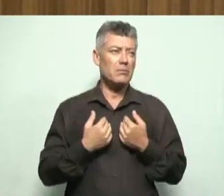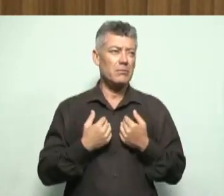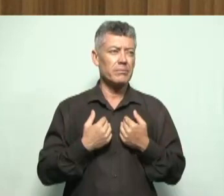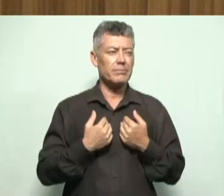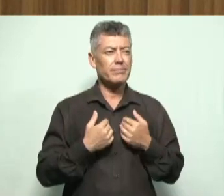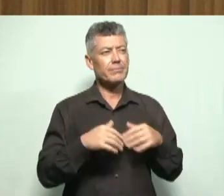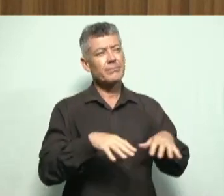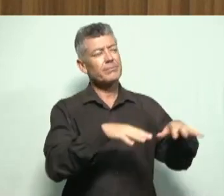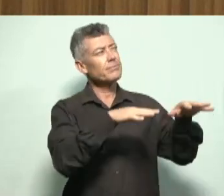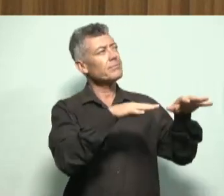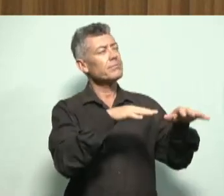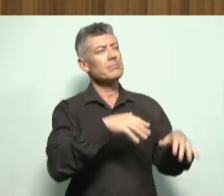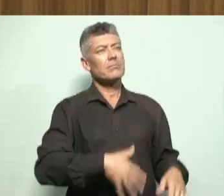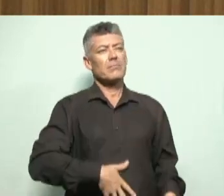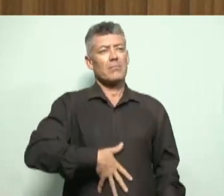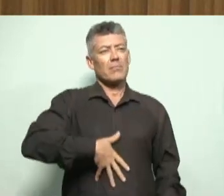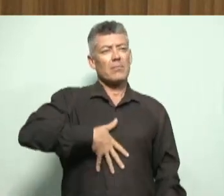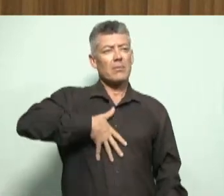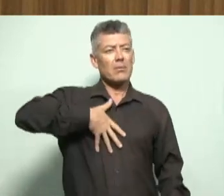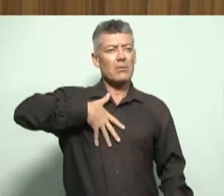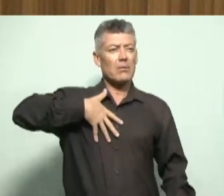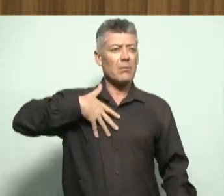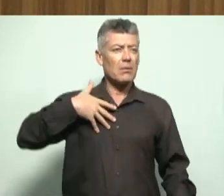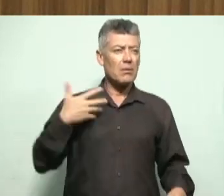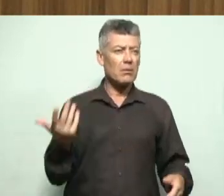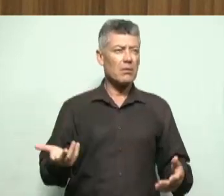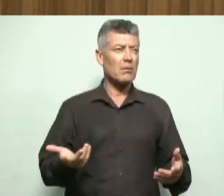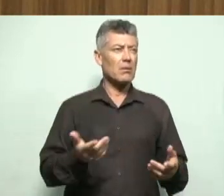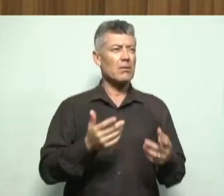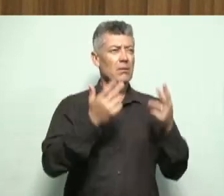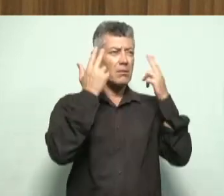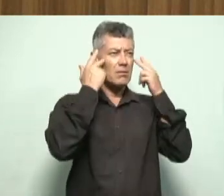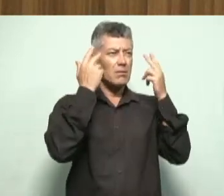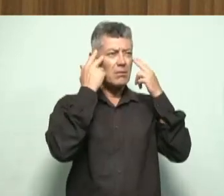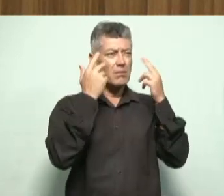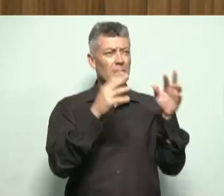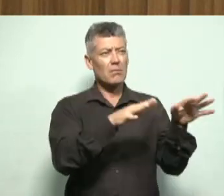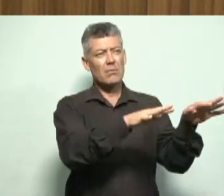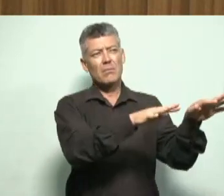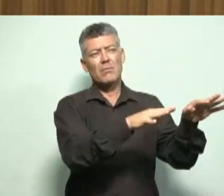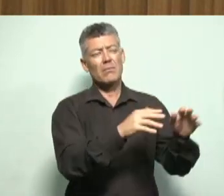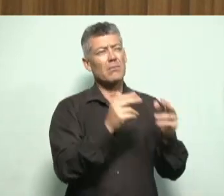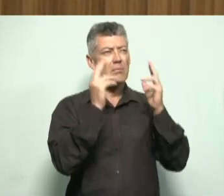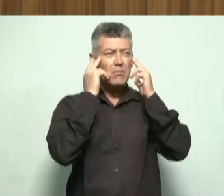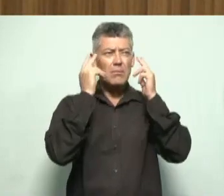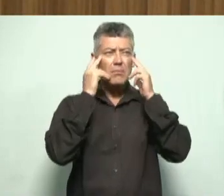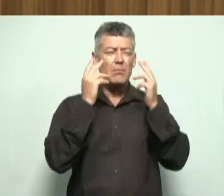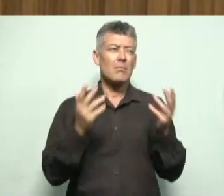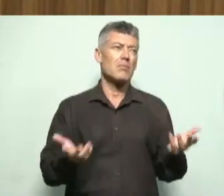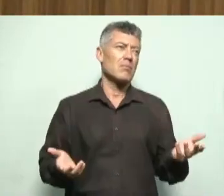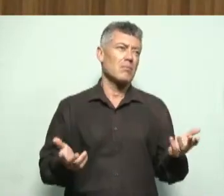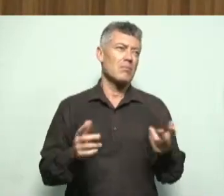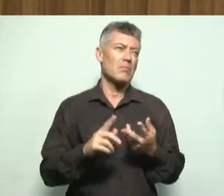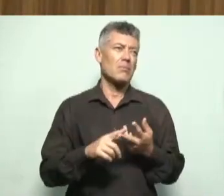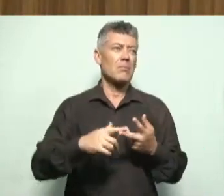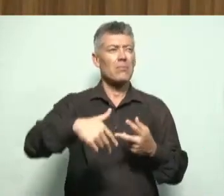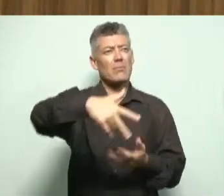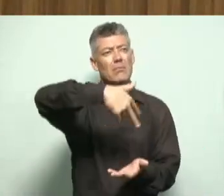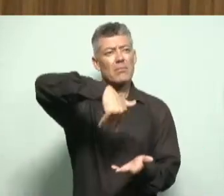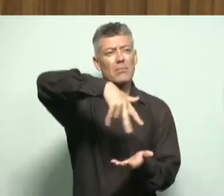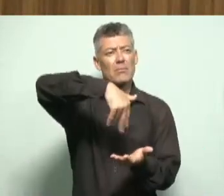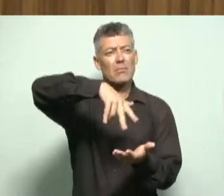cenas de sexo explícito oral que houve em cima do palco foi normal. Não posso achar isso normal. Eu não posso achar que uma bailarina que